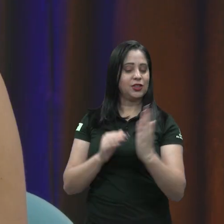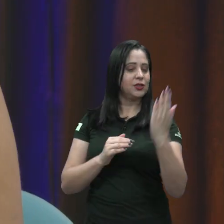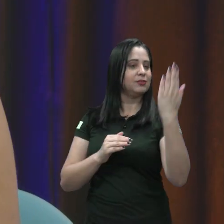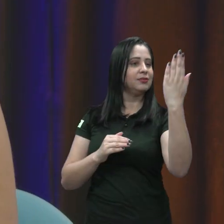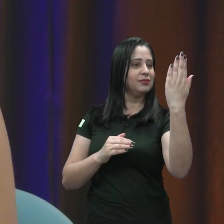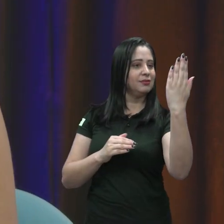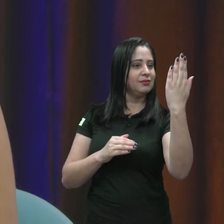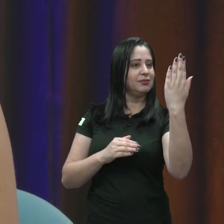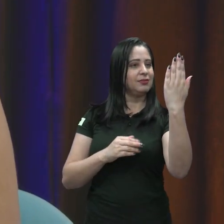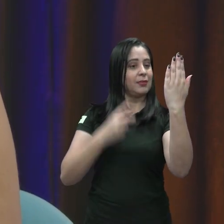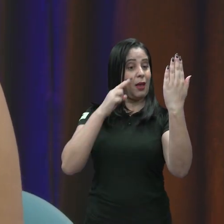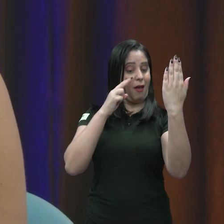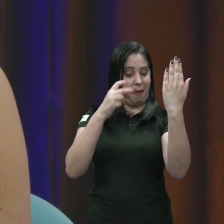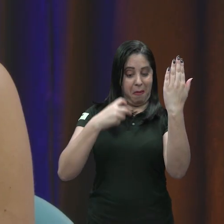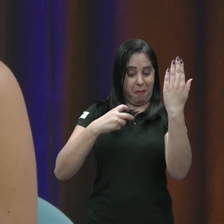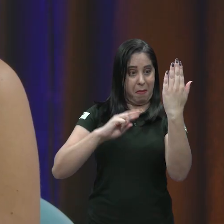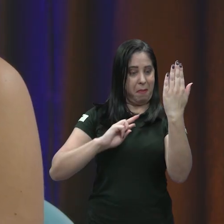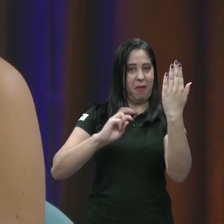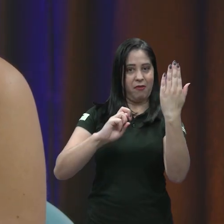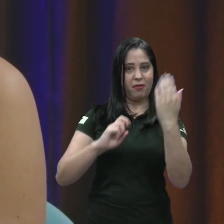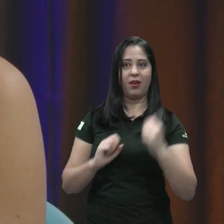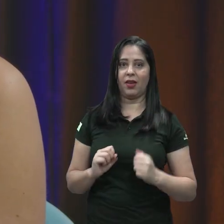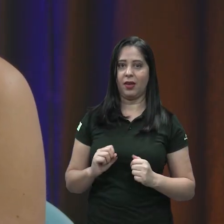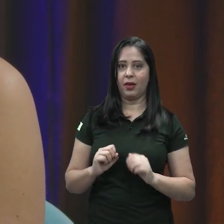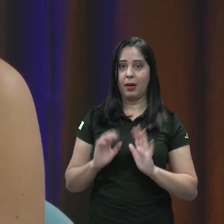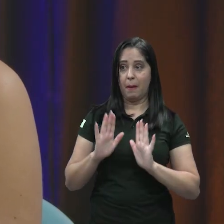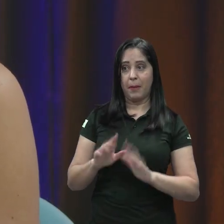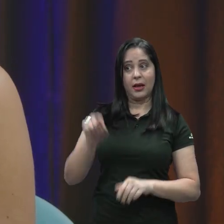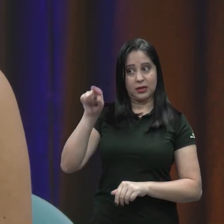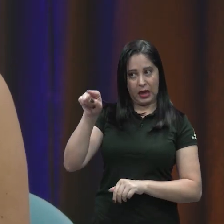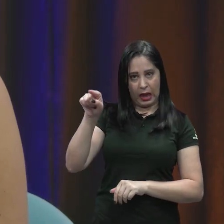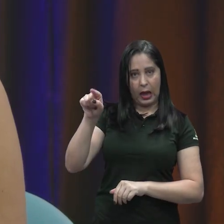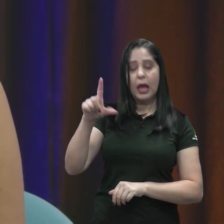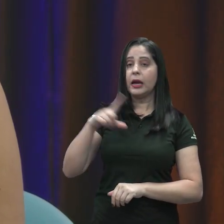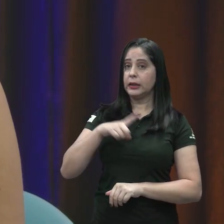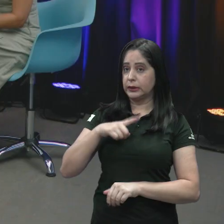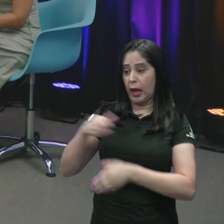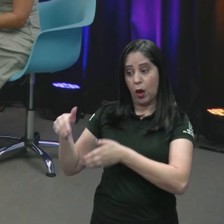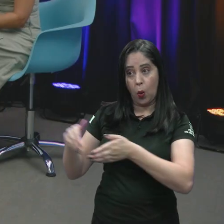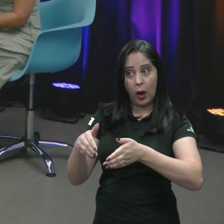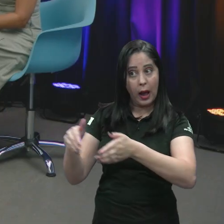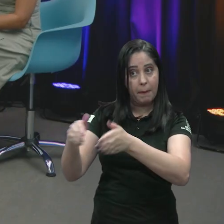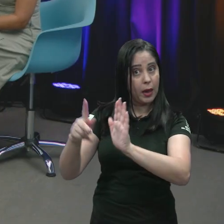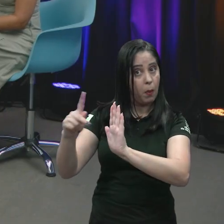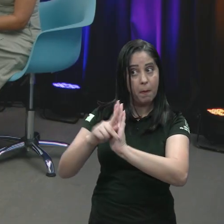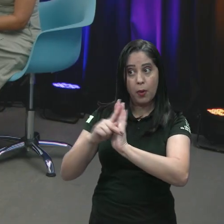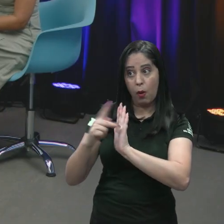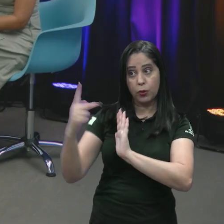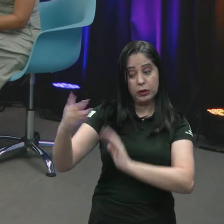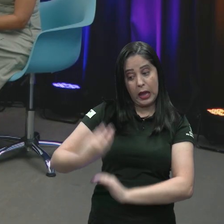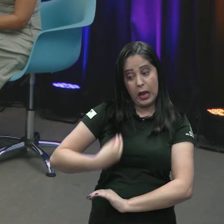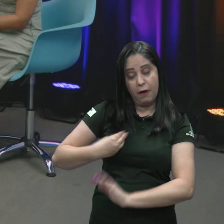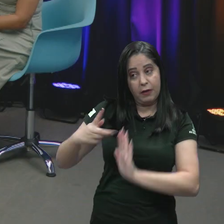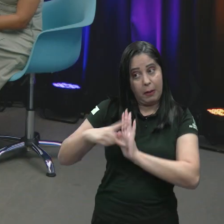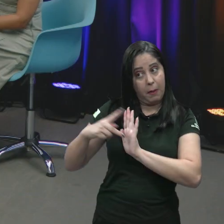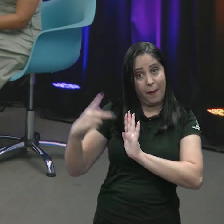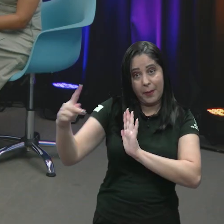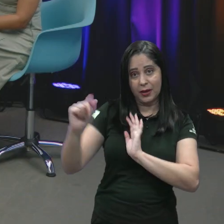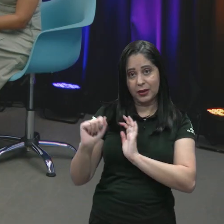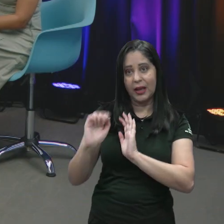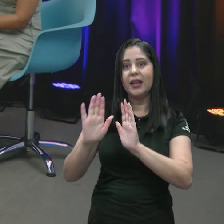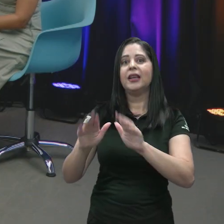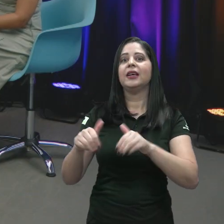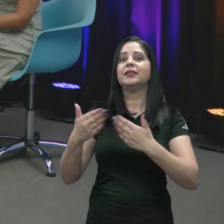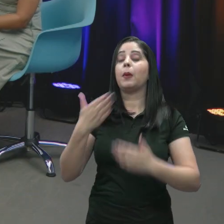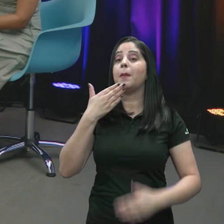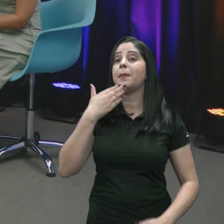numa comparação. Exatamente. Então não esqueça que o outro está na sua caminhada, na sua jornada. E você às vezes está iniciando. Então use o